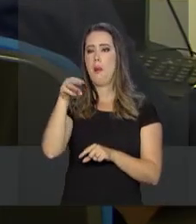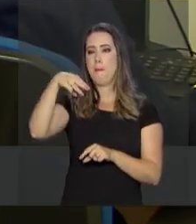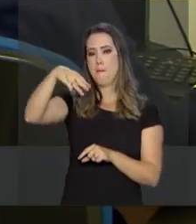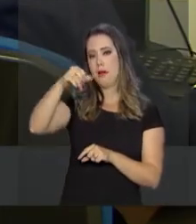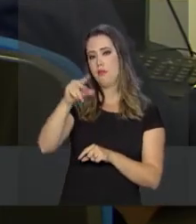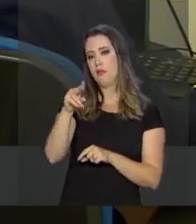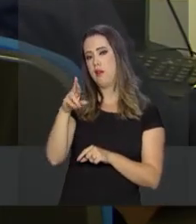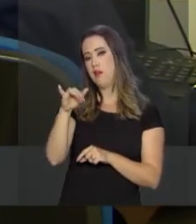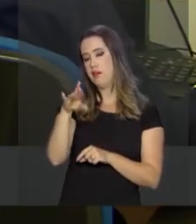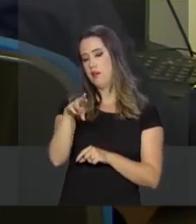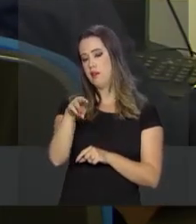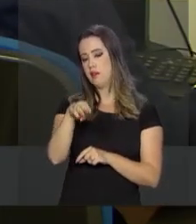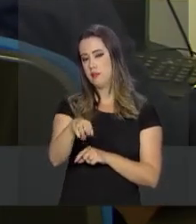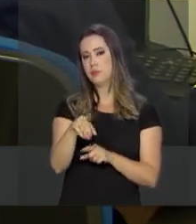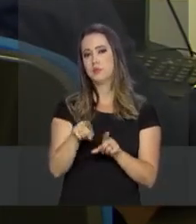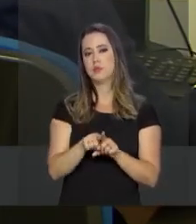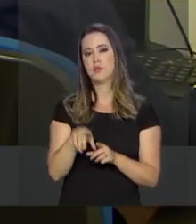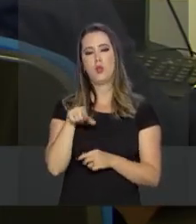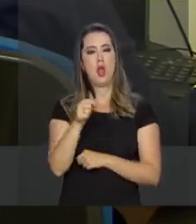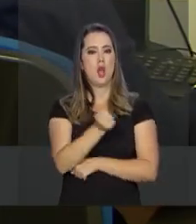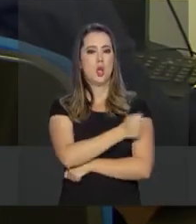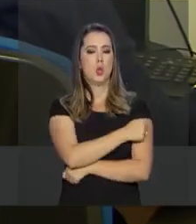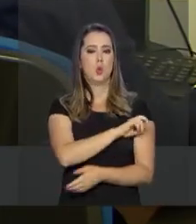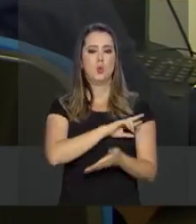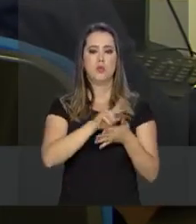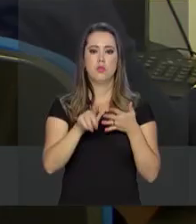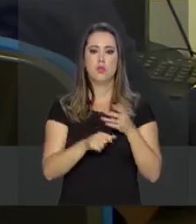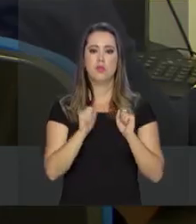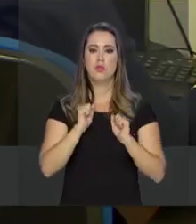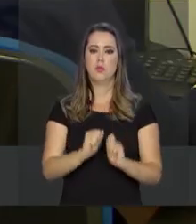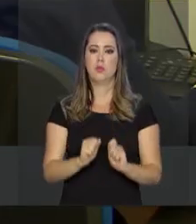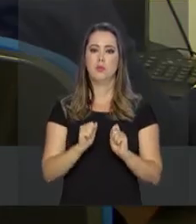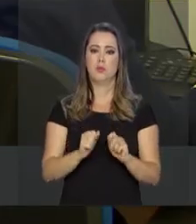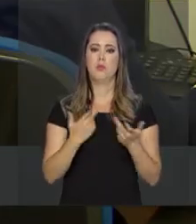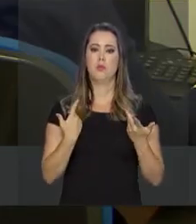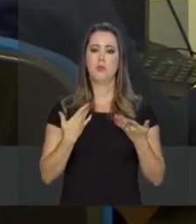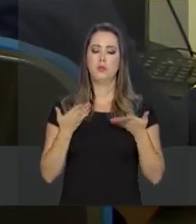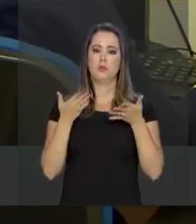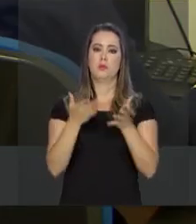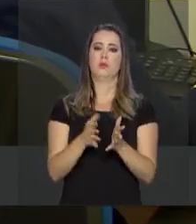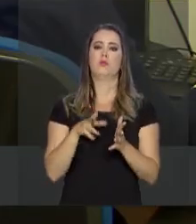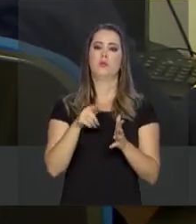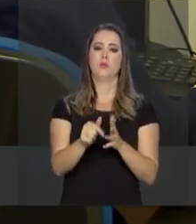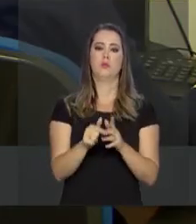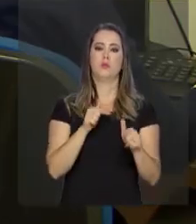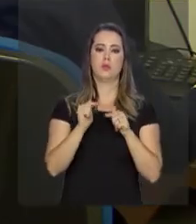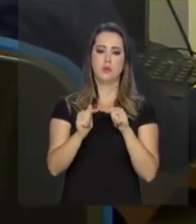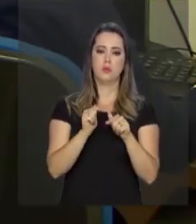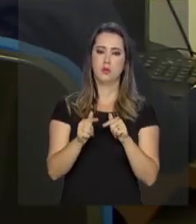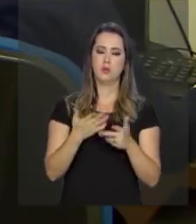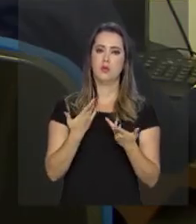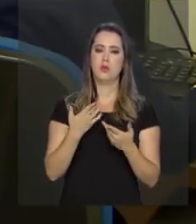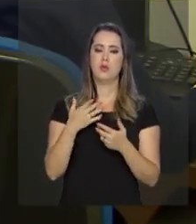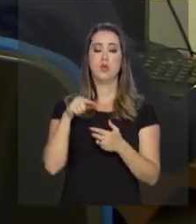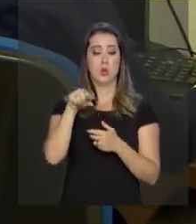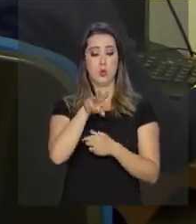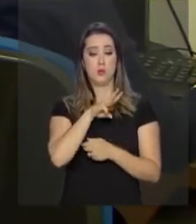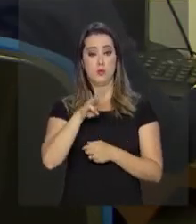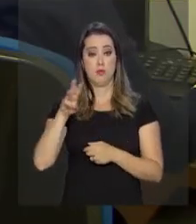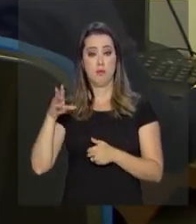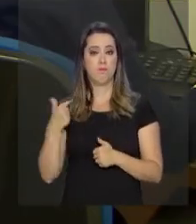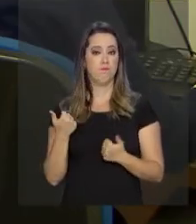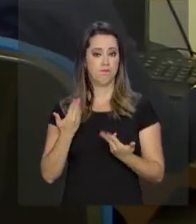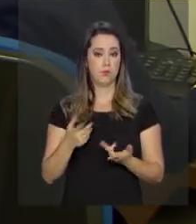pós-graduação professores ou servidores técnicos poderem participar de todas as ações do irmão sem fronteiras